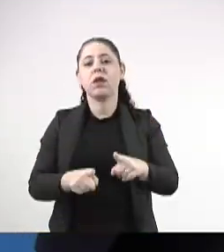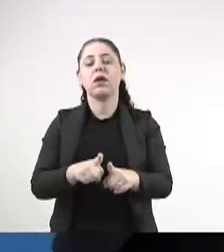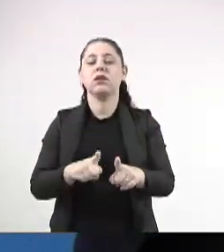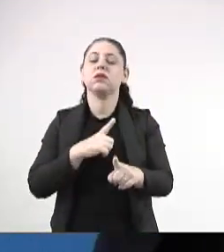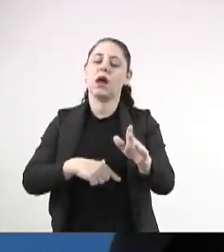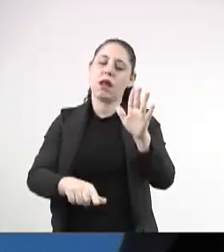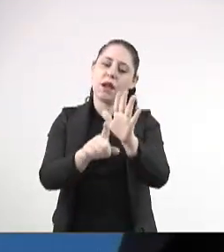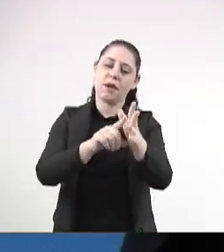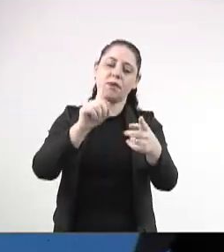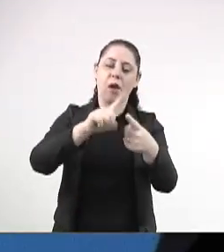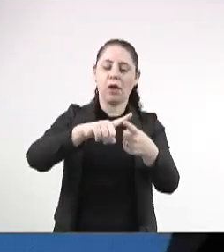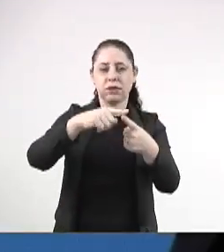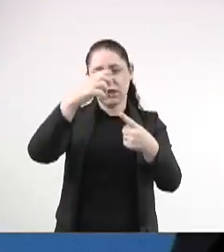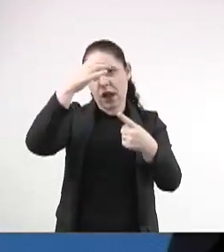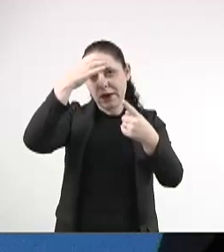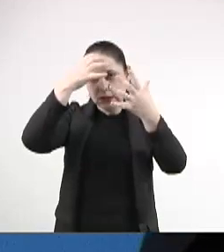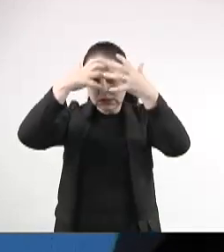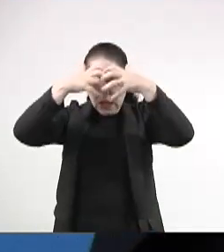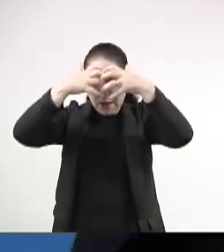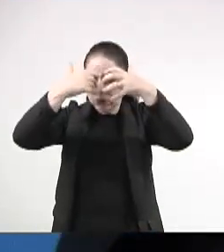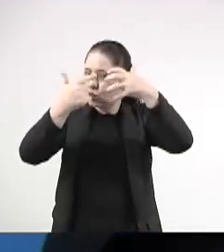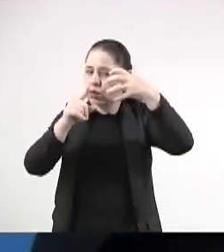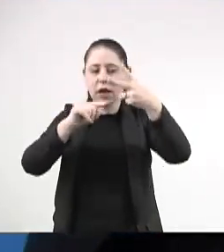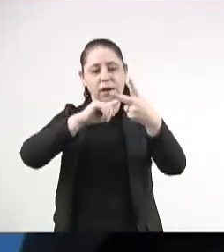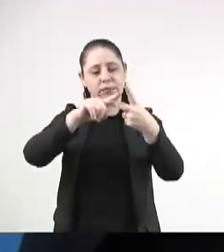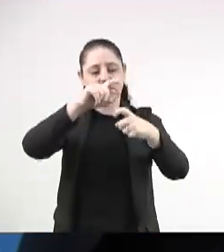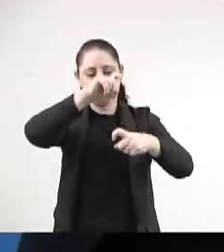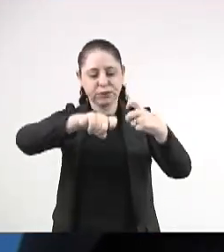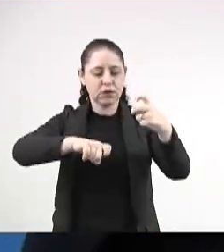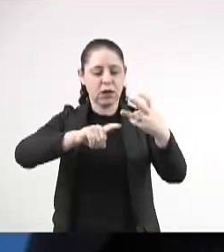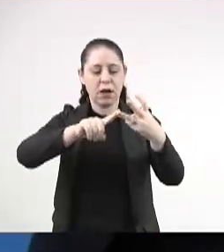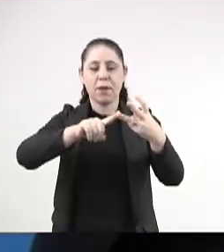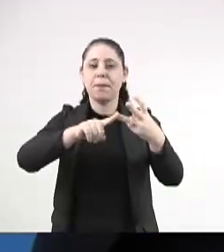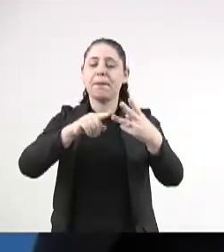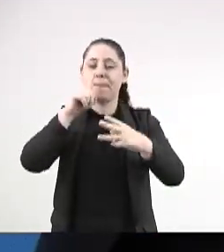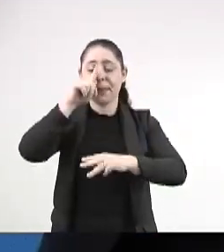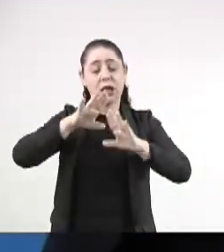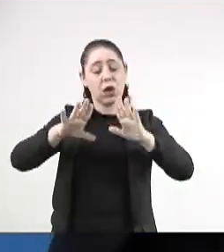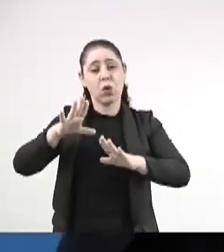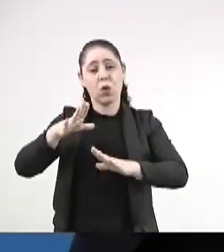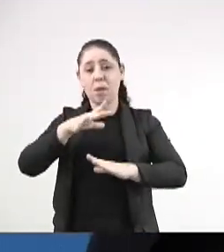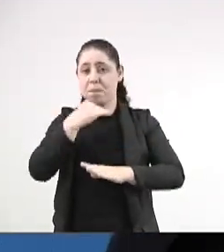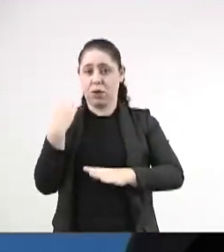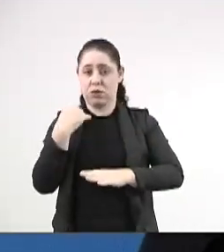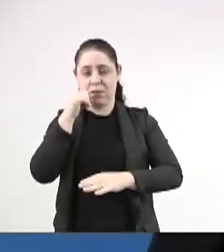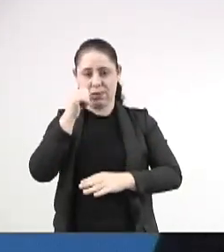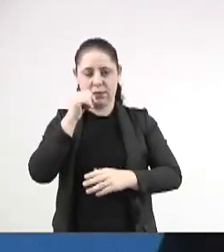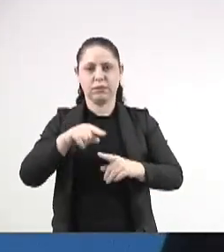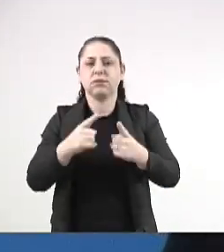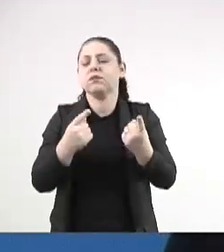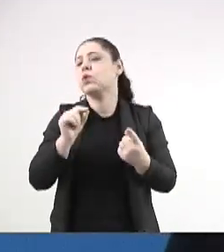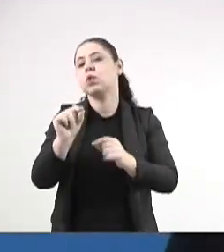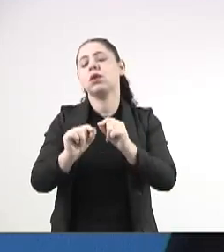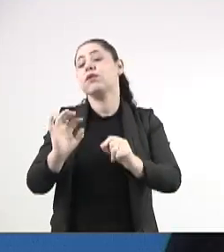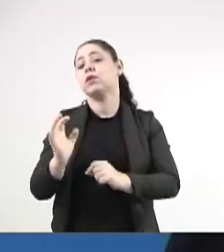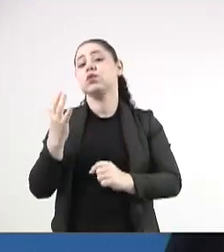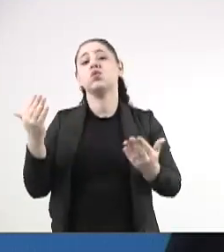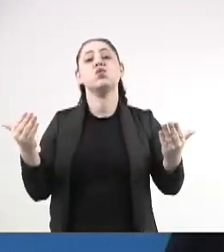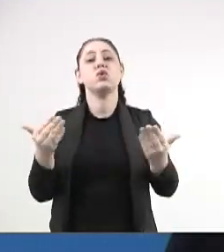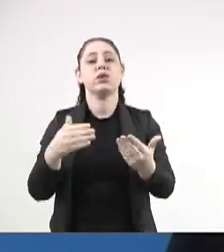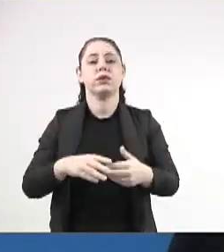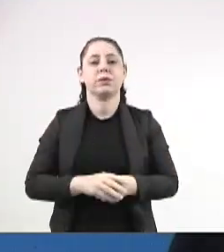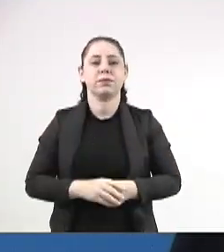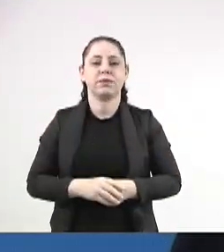legal: anencefalo, estupro, risco de morte, né, da mãe. Agora, o que está ocorrendo